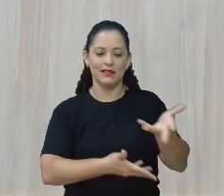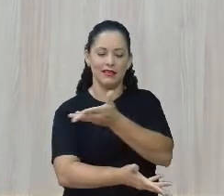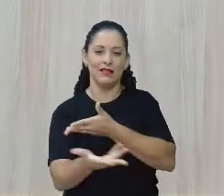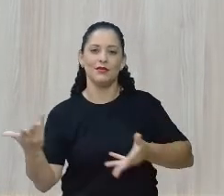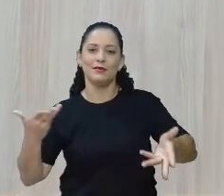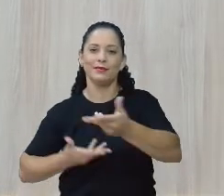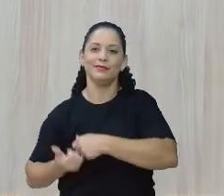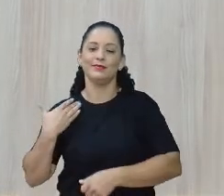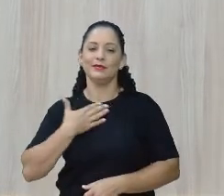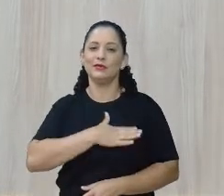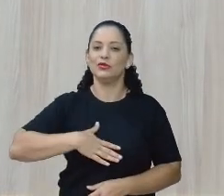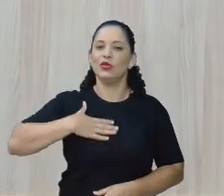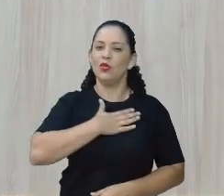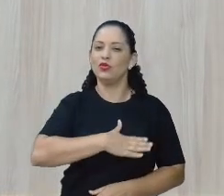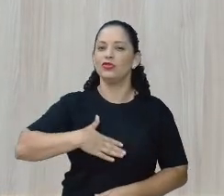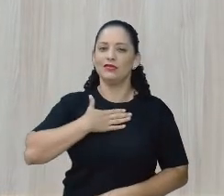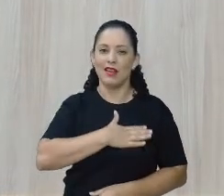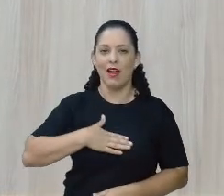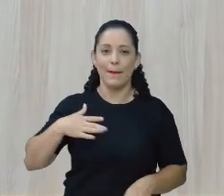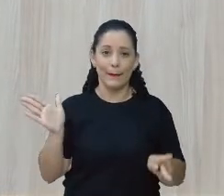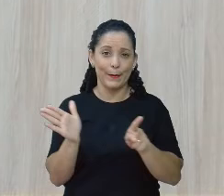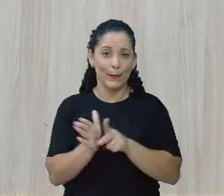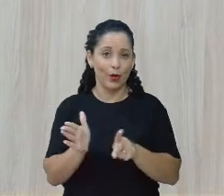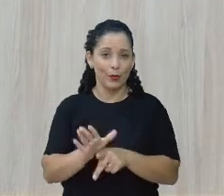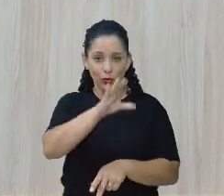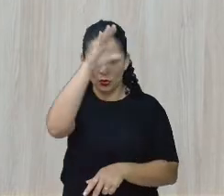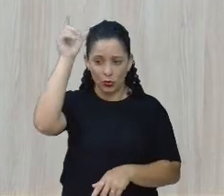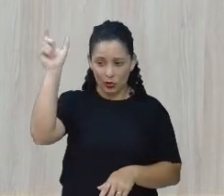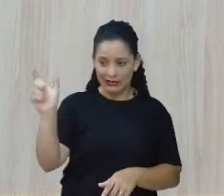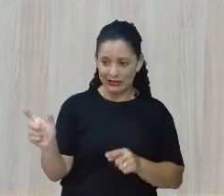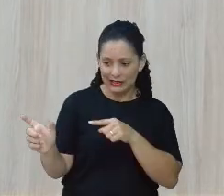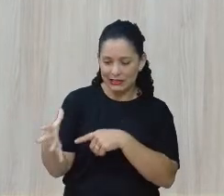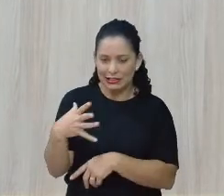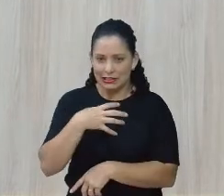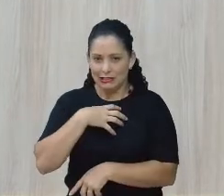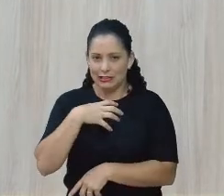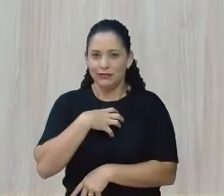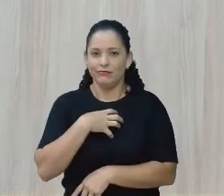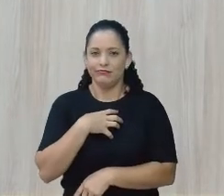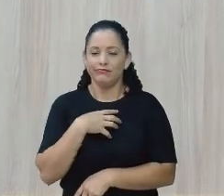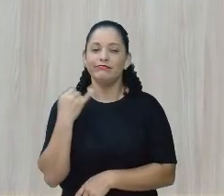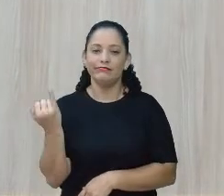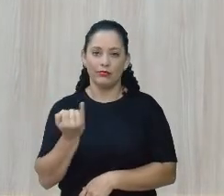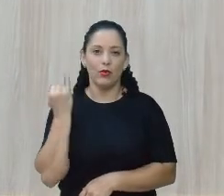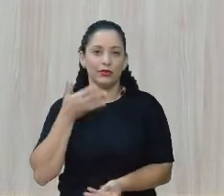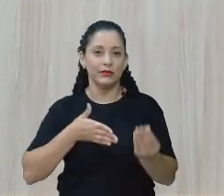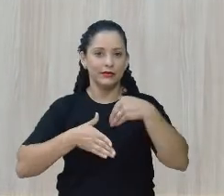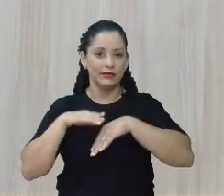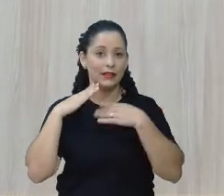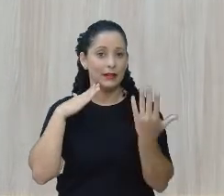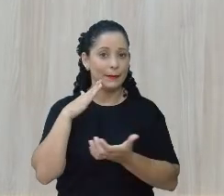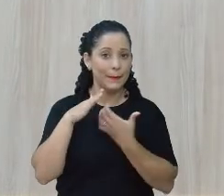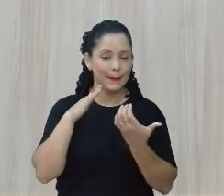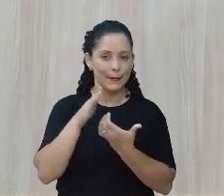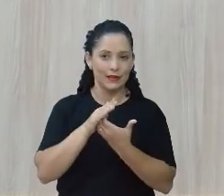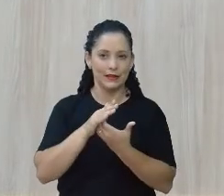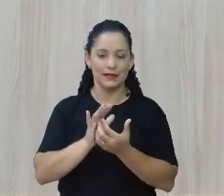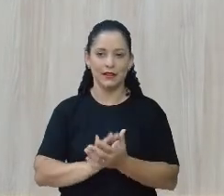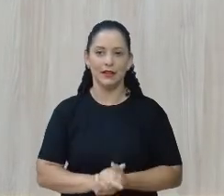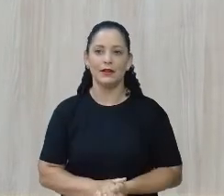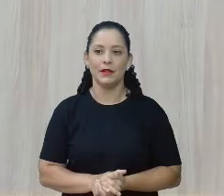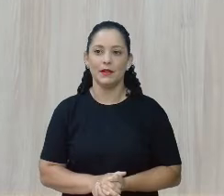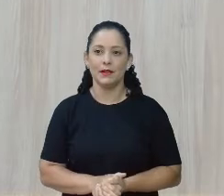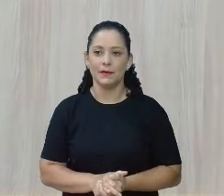fazer gostar que o cliente sente. Então, ele é muito importante dentro de uma empresa, tá certo?